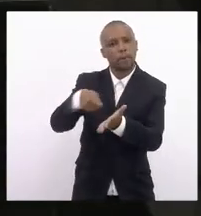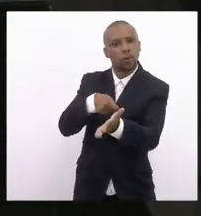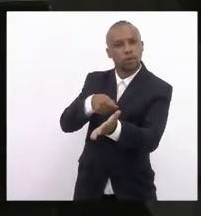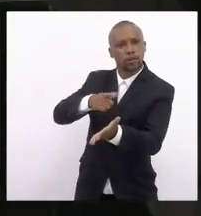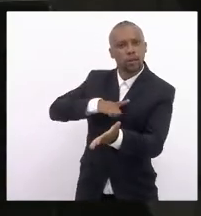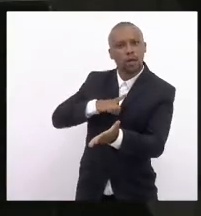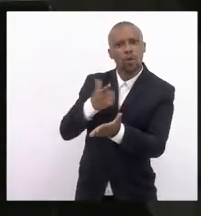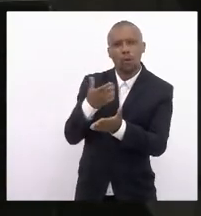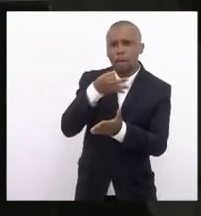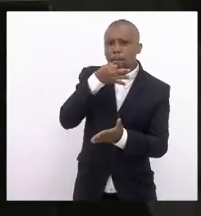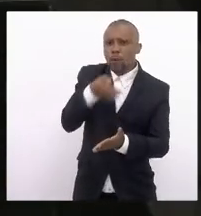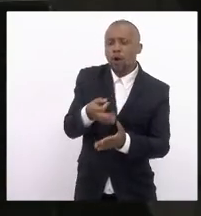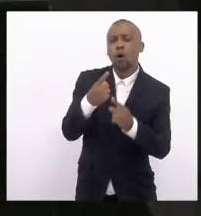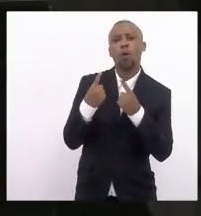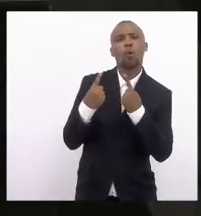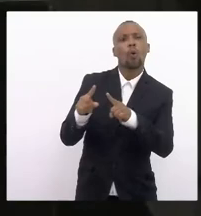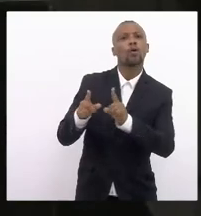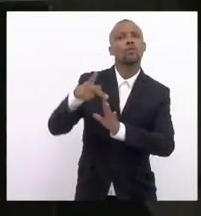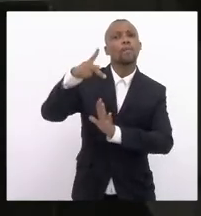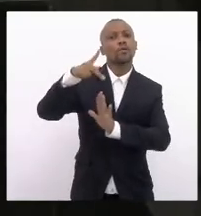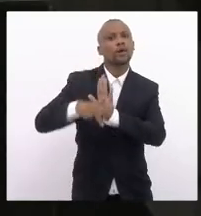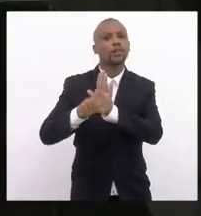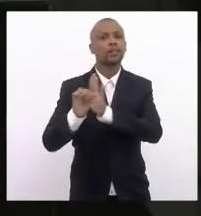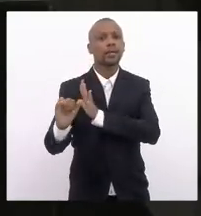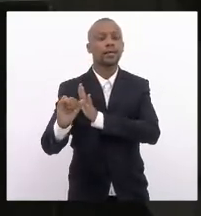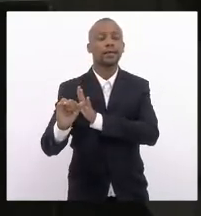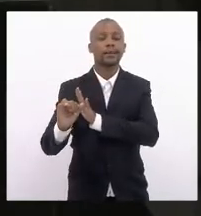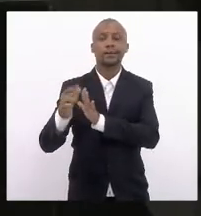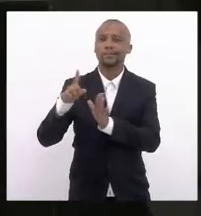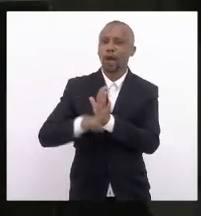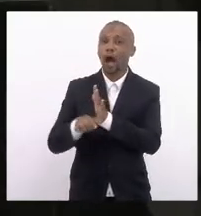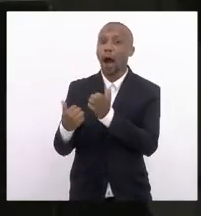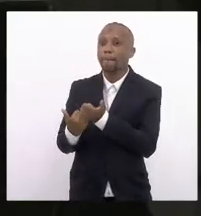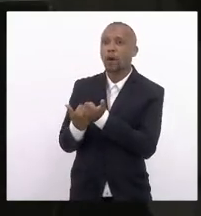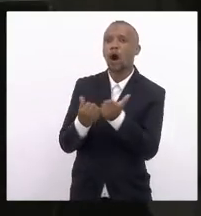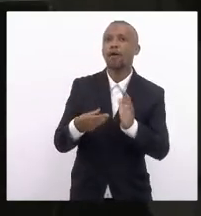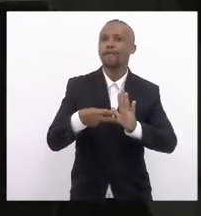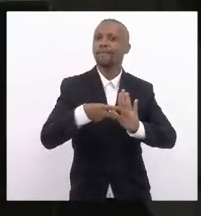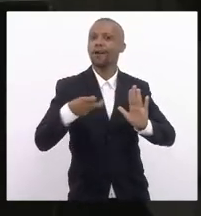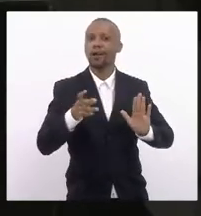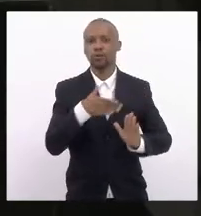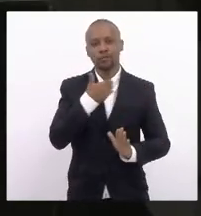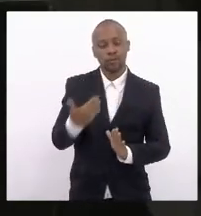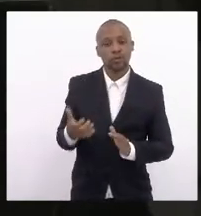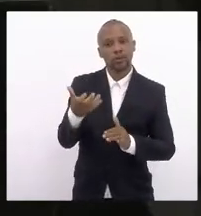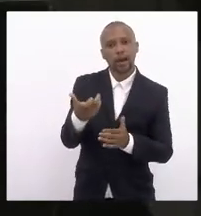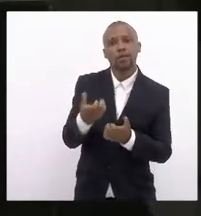do Conselho contra o projeto, e muito menos apoiando o veto do governador. Então, eu quero aqui fazer essa